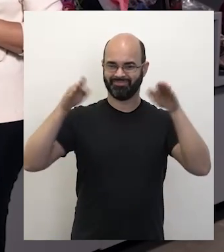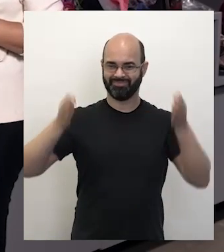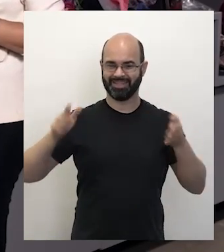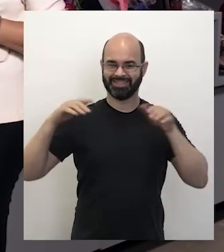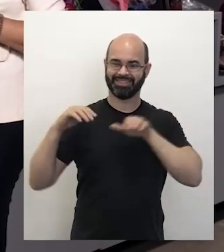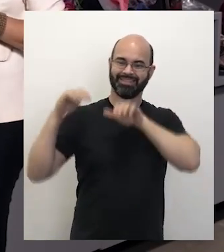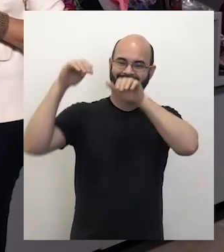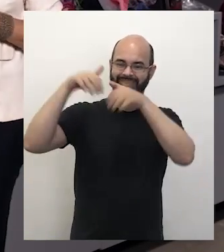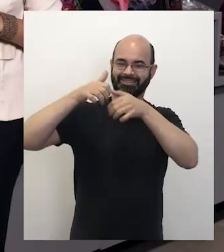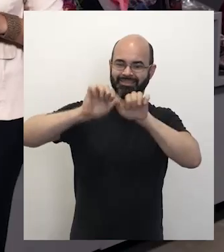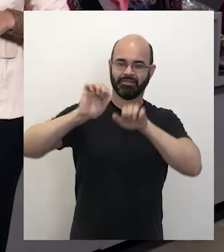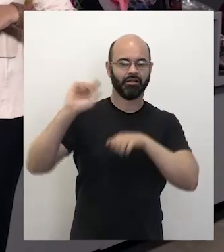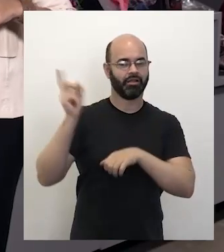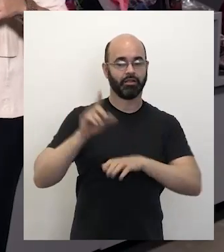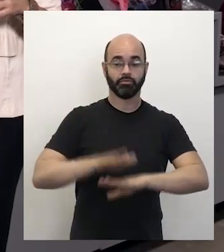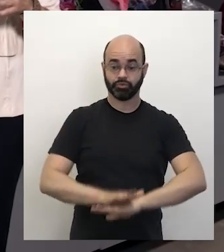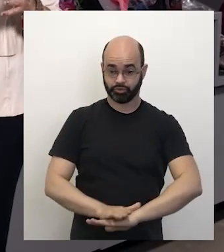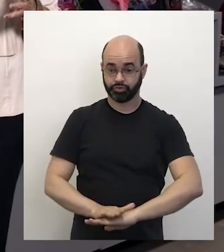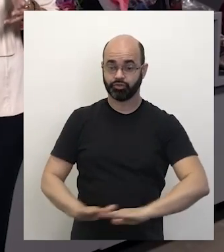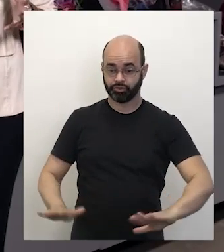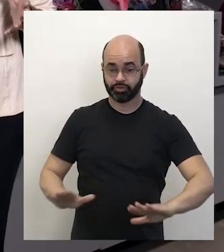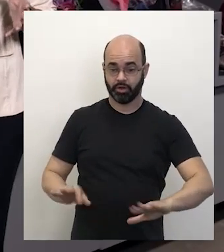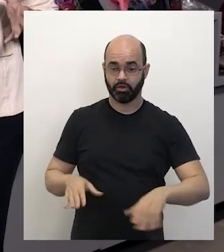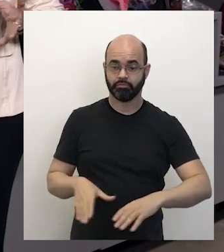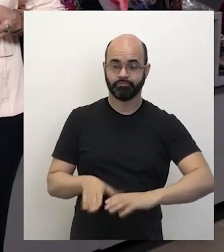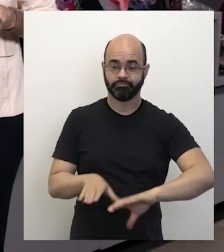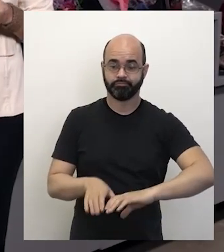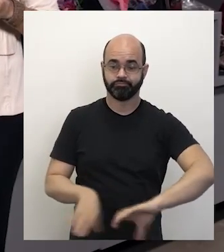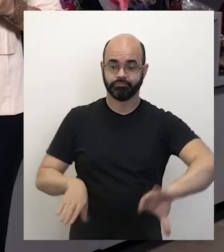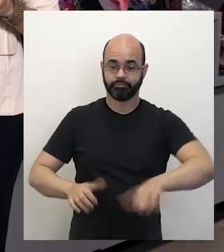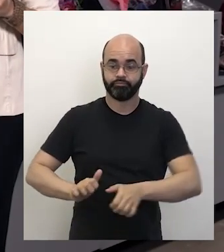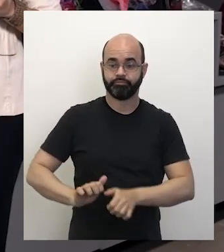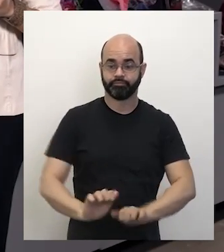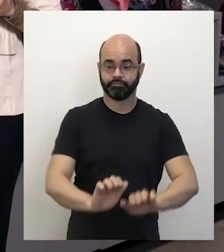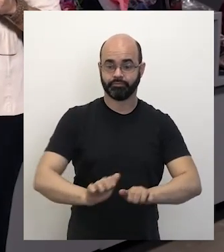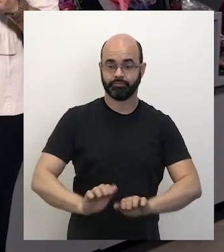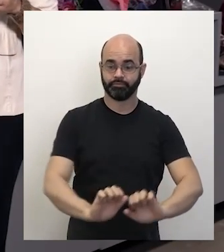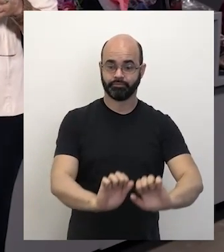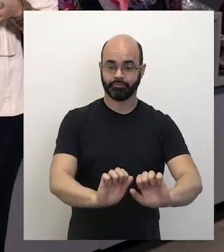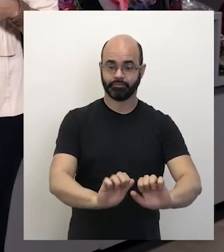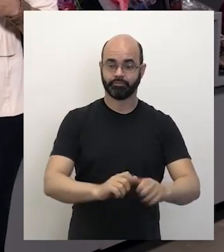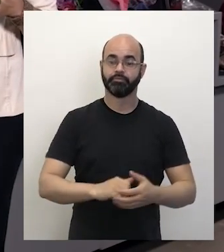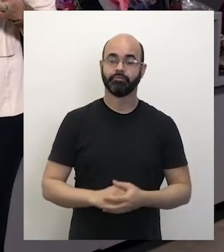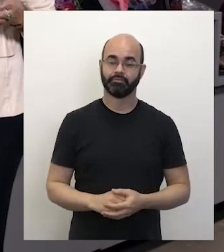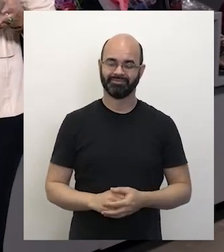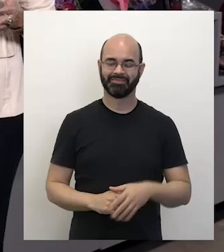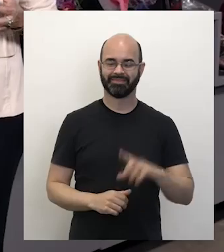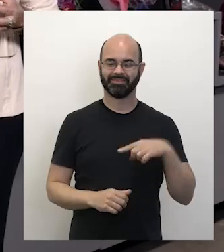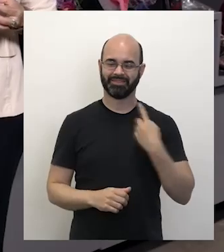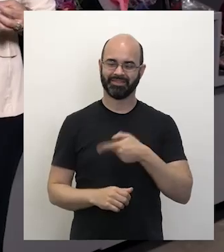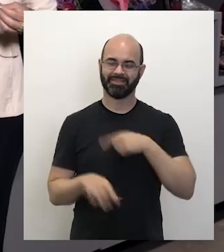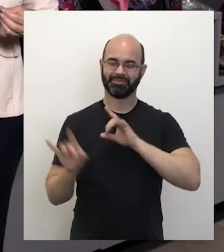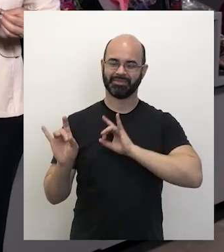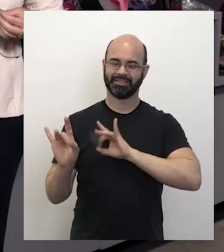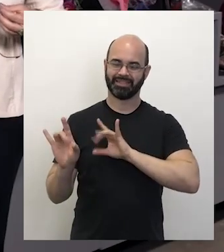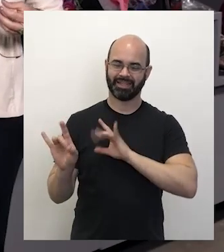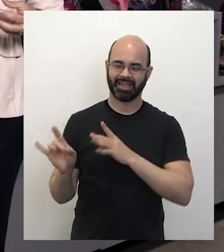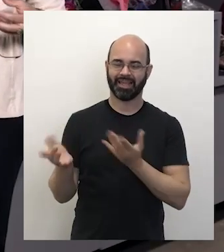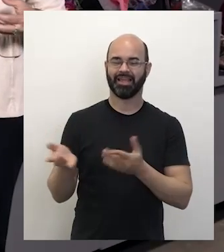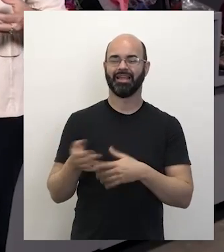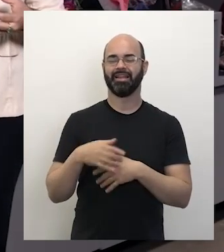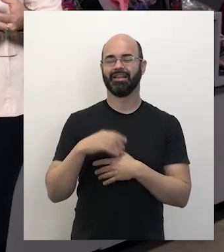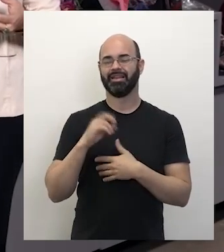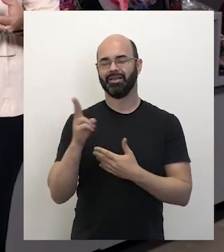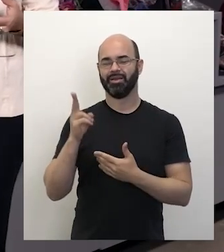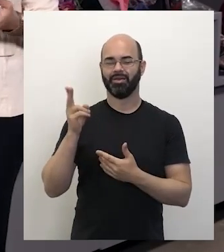outro móvel. Olha que incrível. Então nós falamos tanto, né, sobre técnicas e saberes que são passados aí